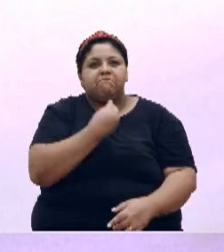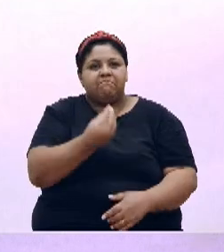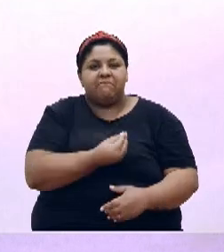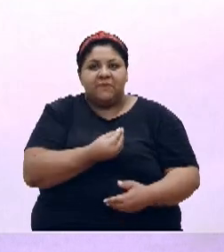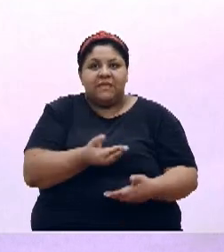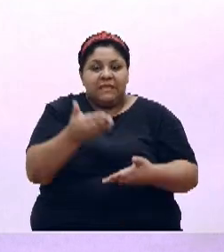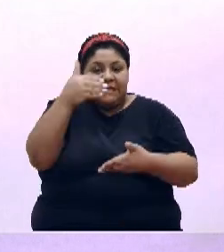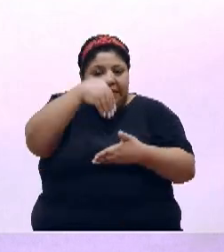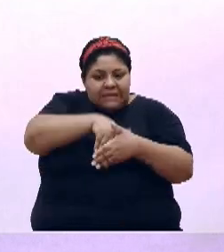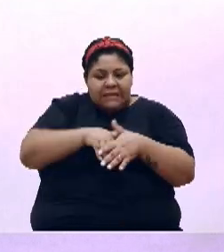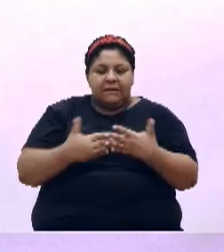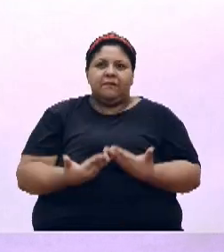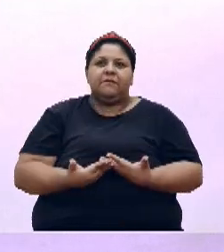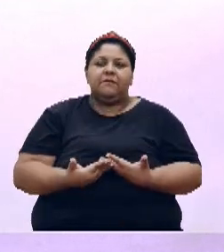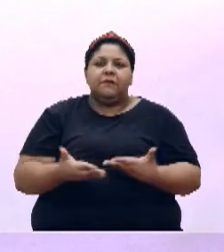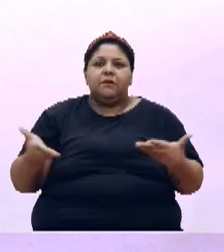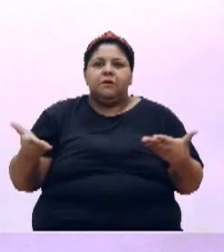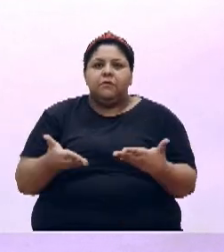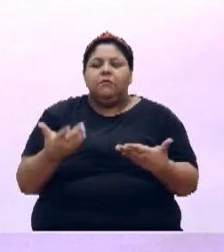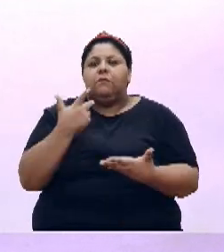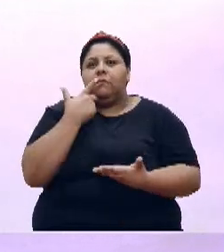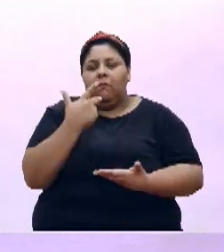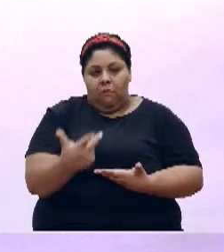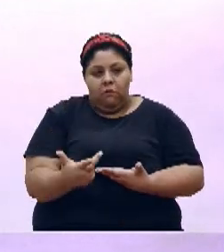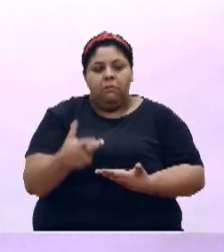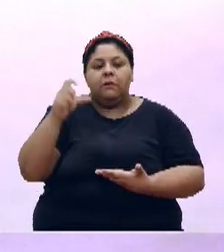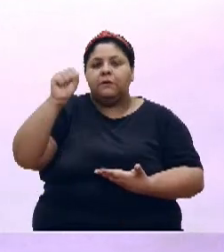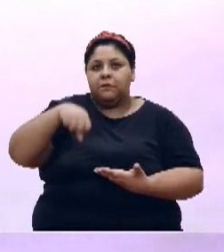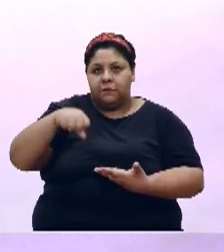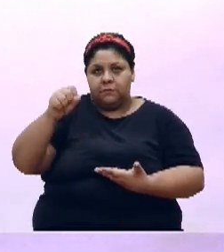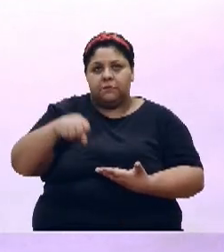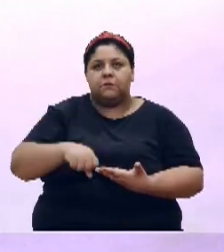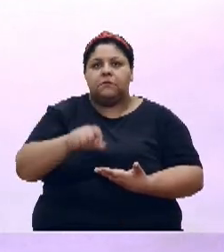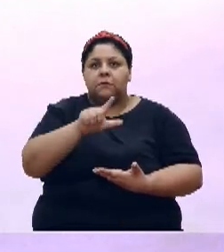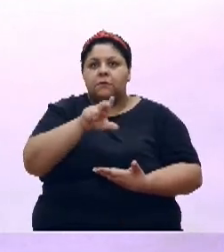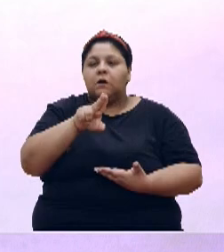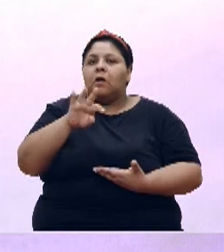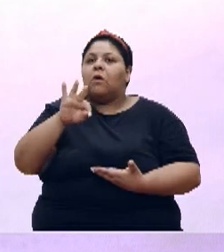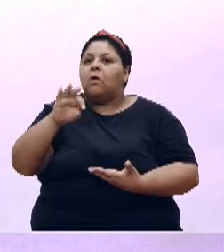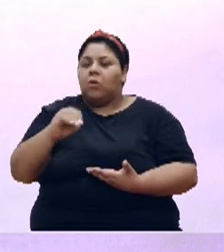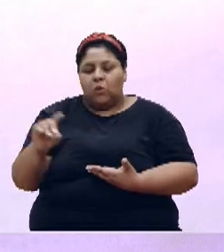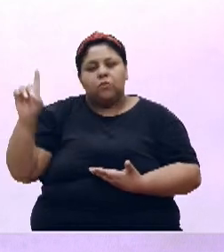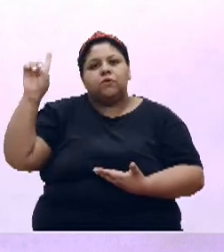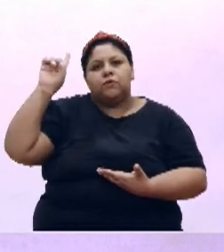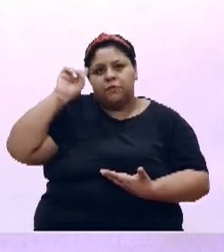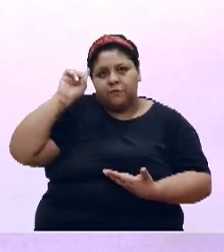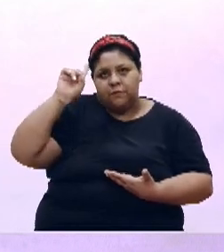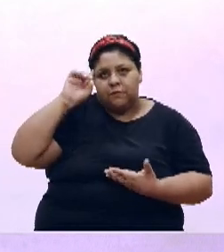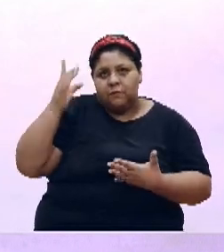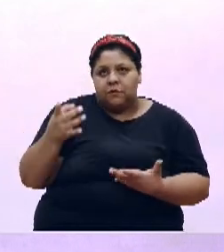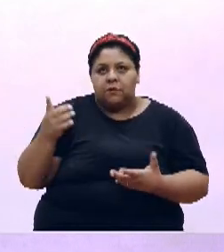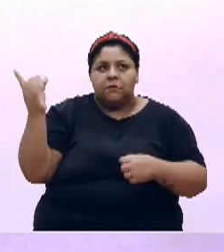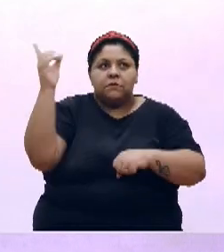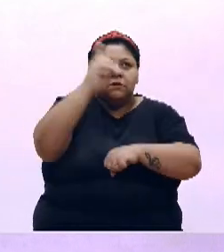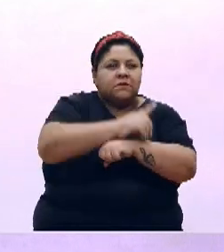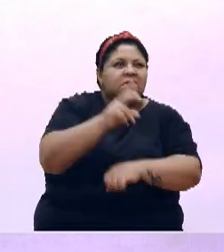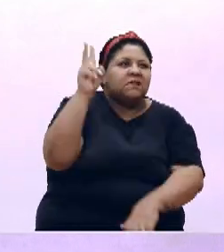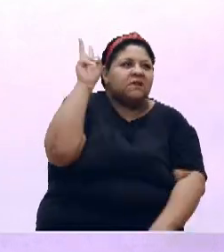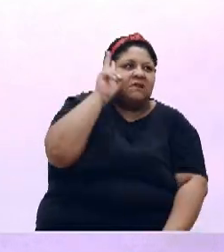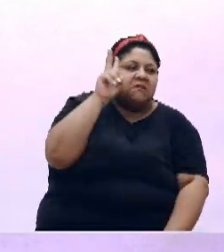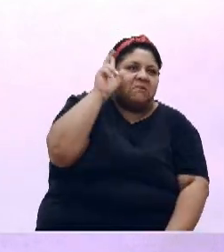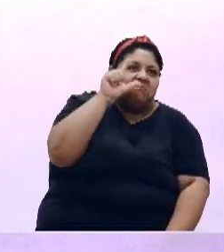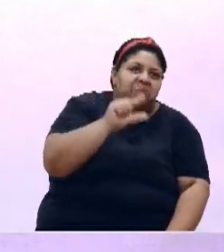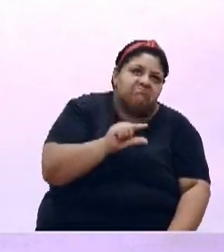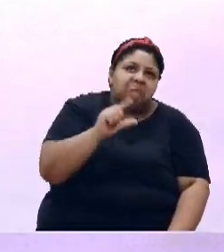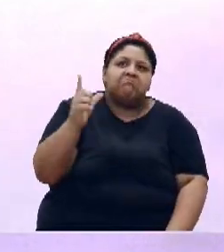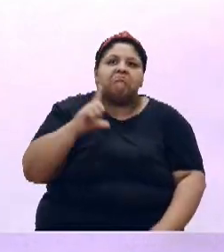né? Então, hoje eu digo que sim, é um luto diário, né? Tem dias que eu lembro menos,